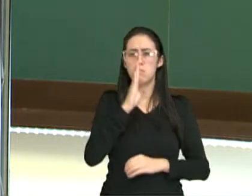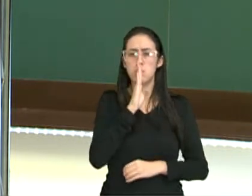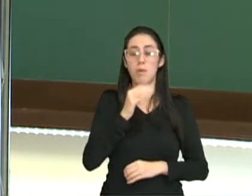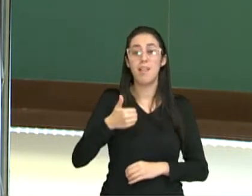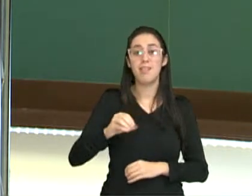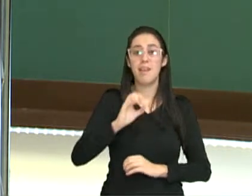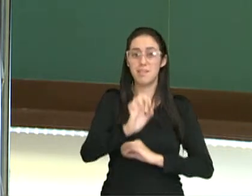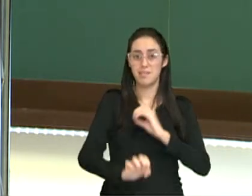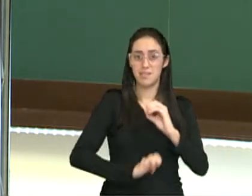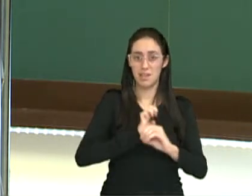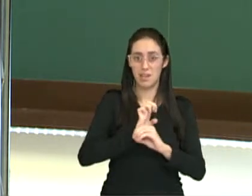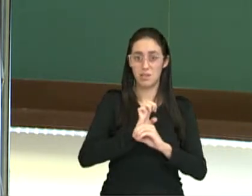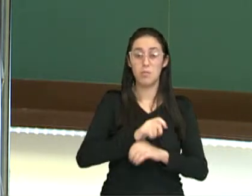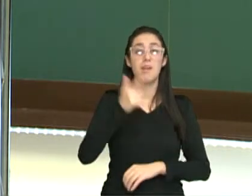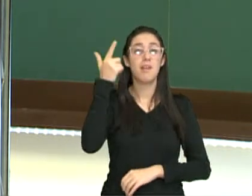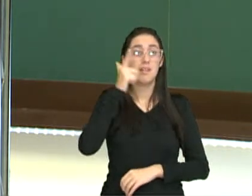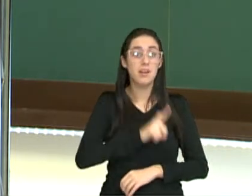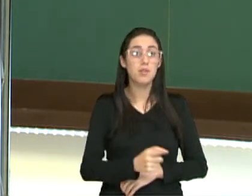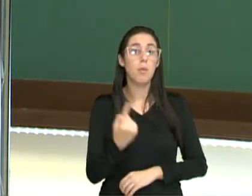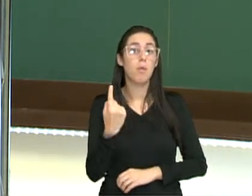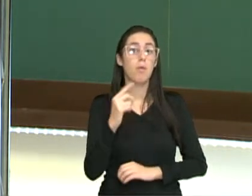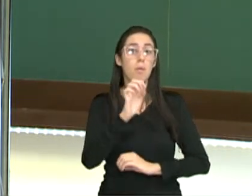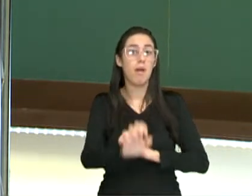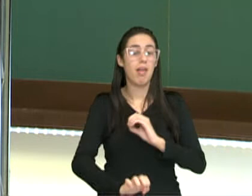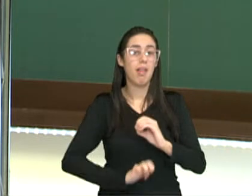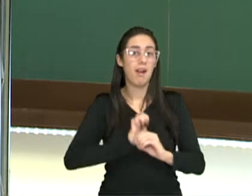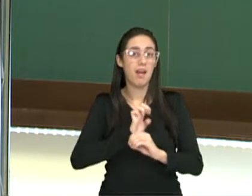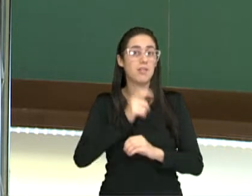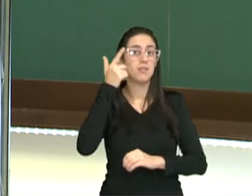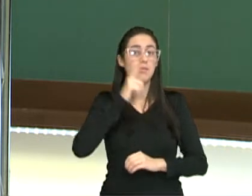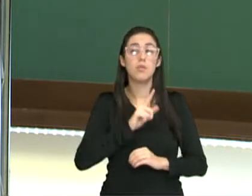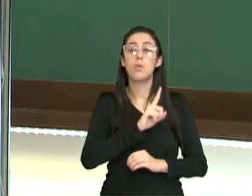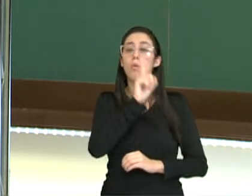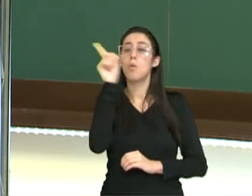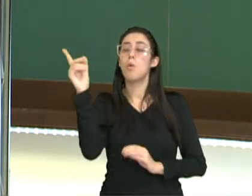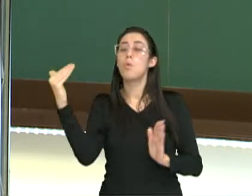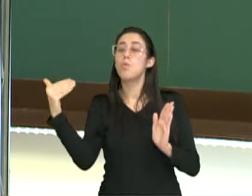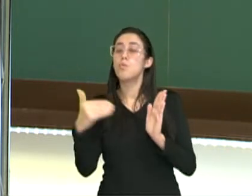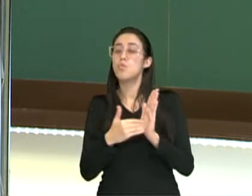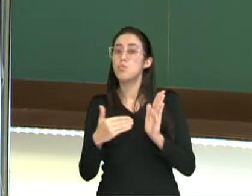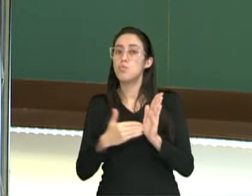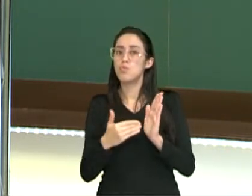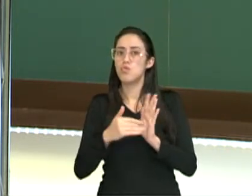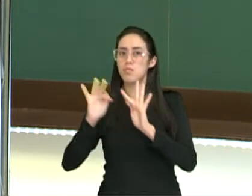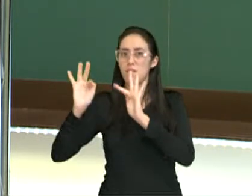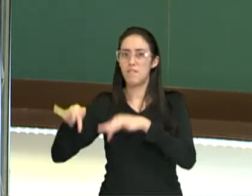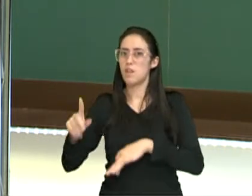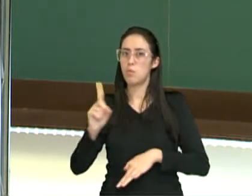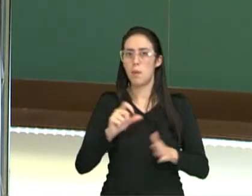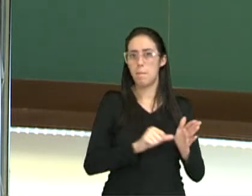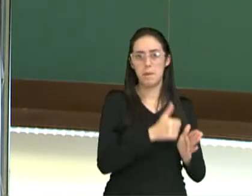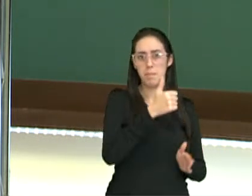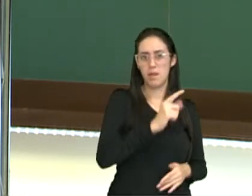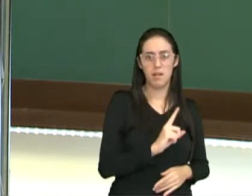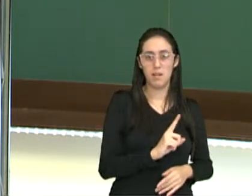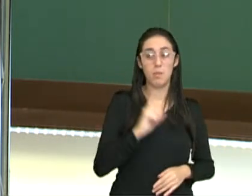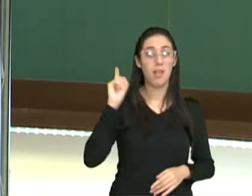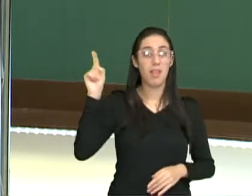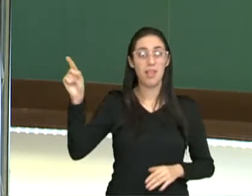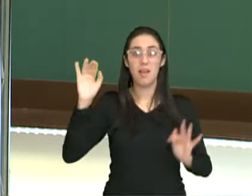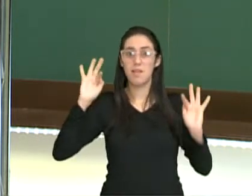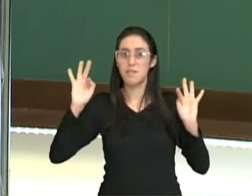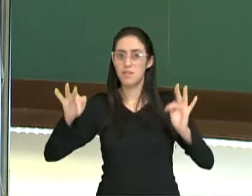ele ganhou um elétron, ele vai ganhar esse 1 lá na última camada, certo? E não na primeira. Então, é lá na última que eu vou